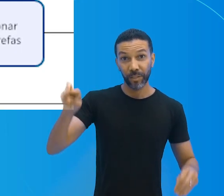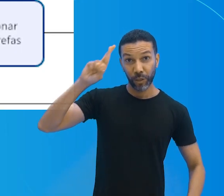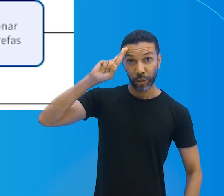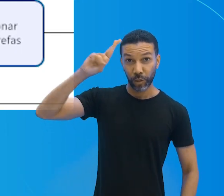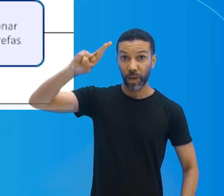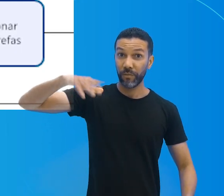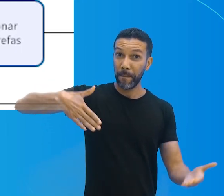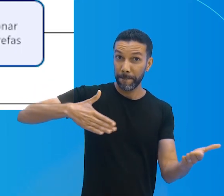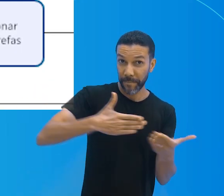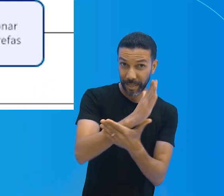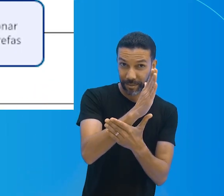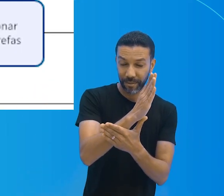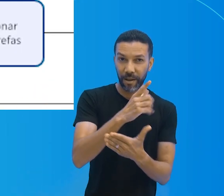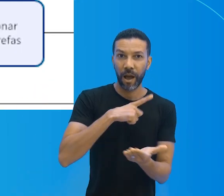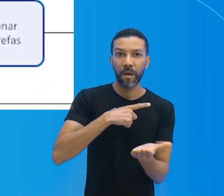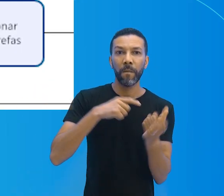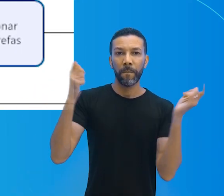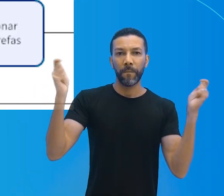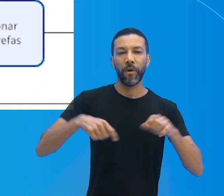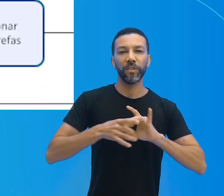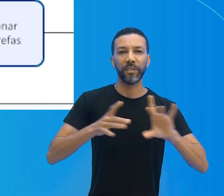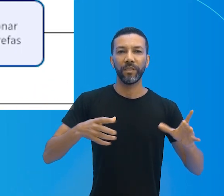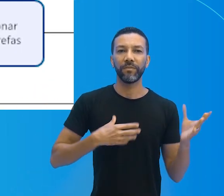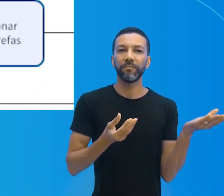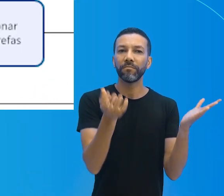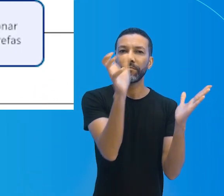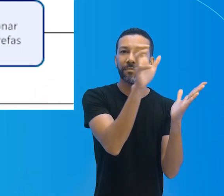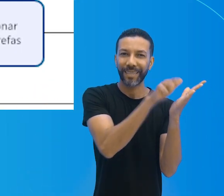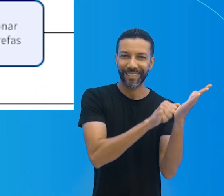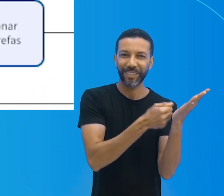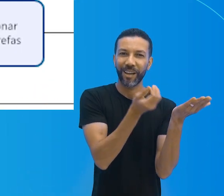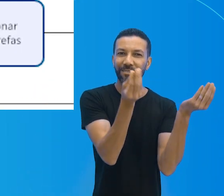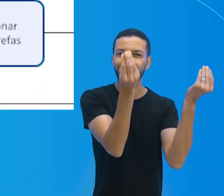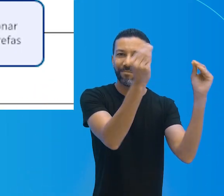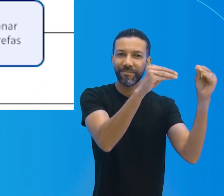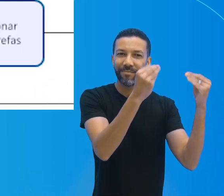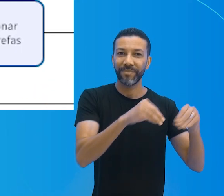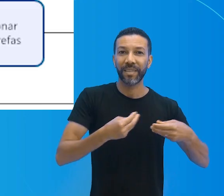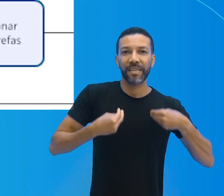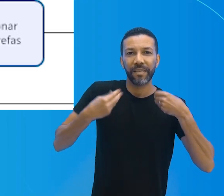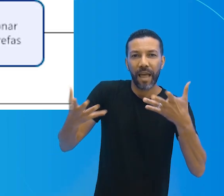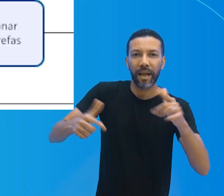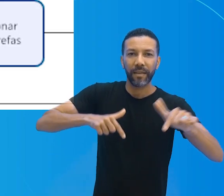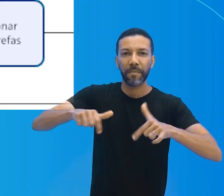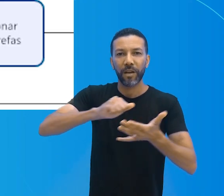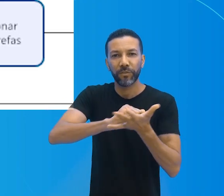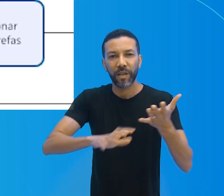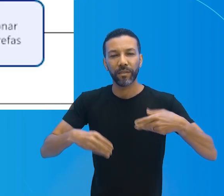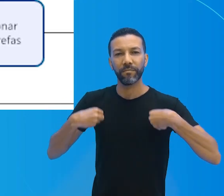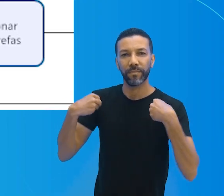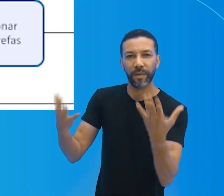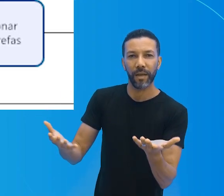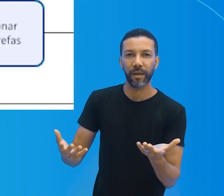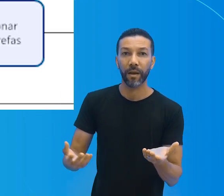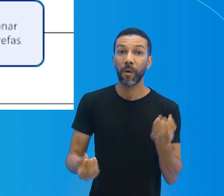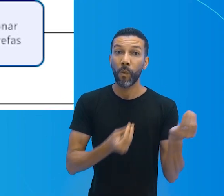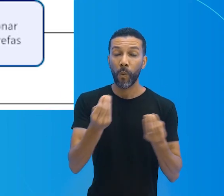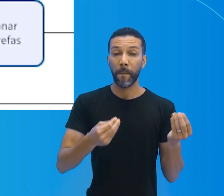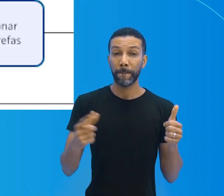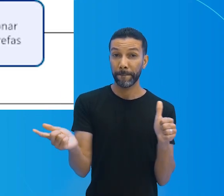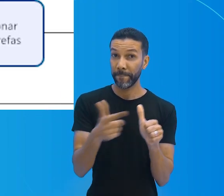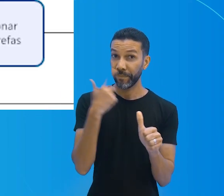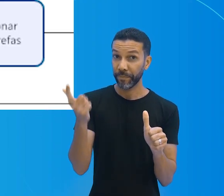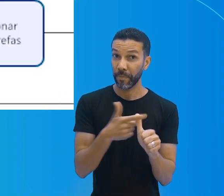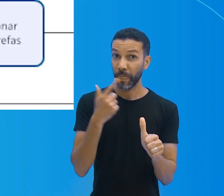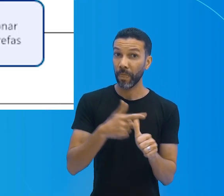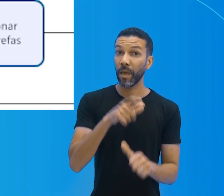cadastrar as entregas no sistema. Para que isso aconteça, na tela do cadastro de entregas, o servidor precisa selecionar